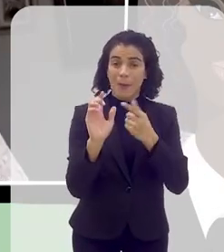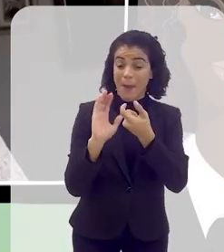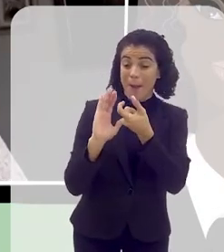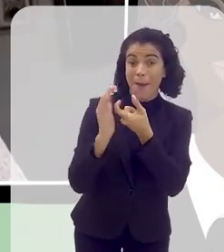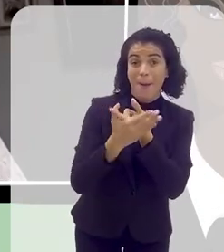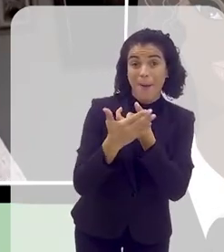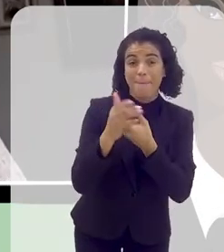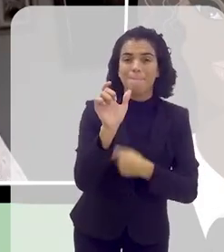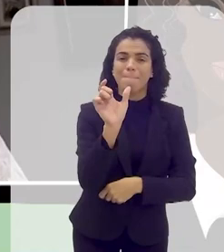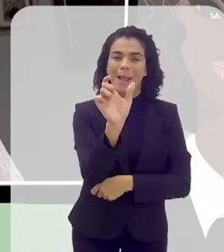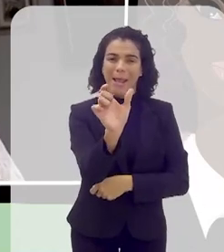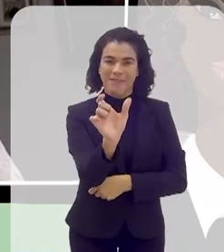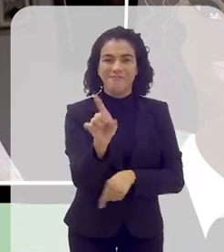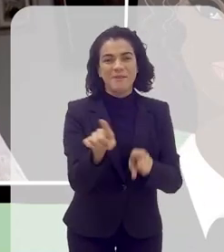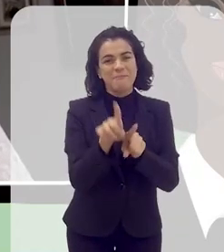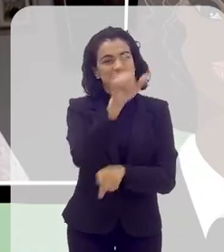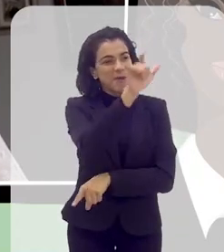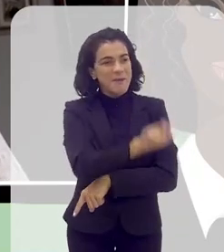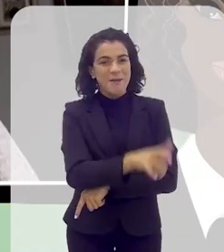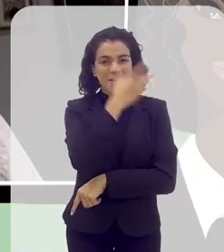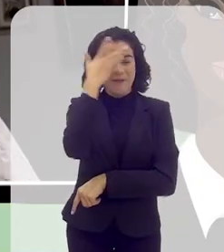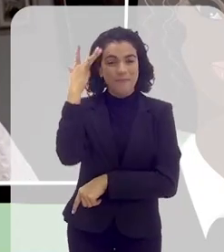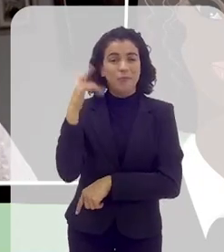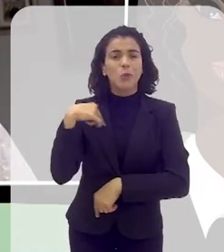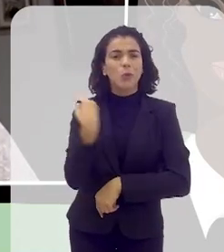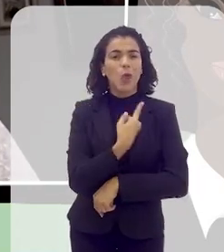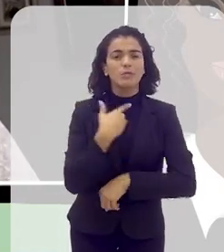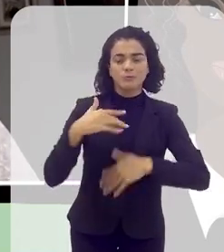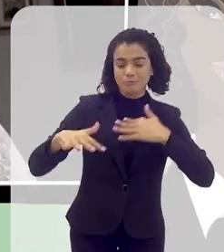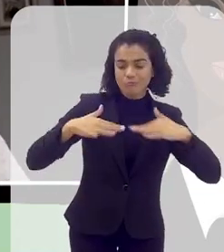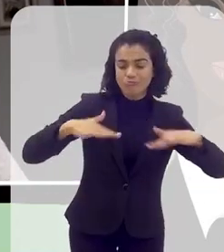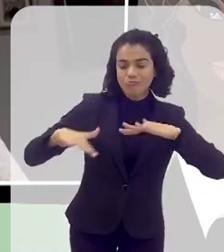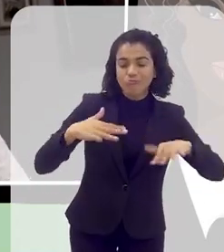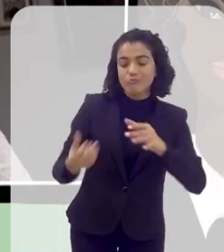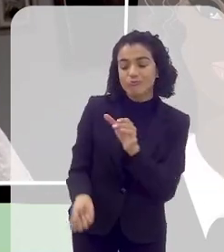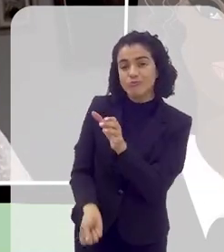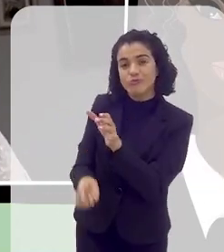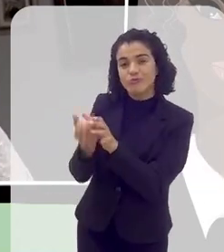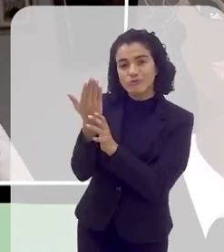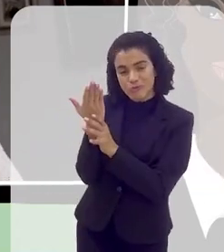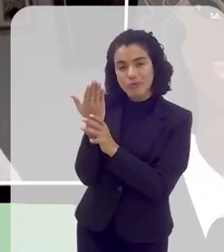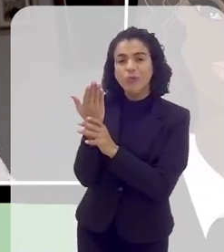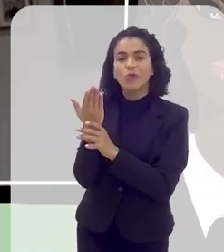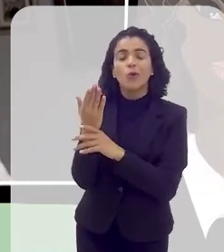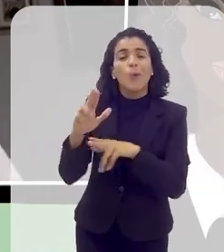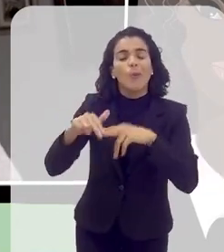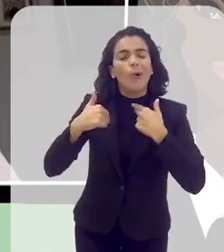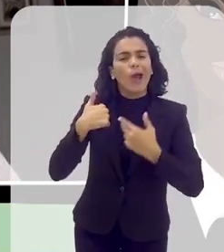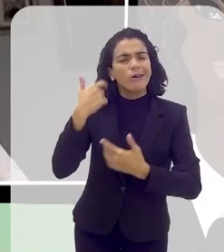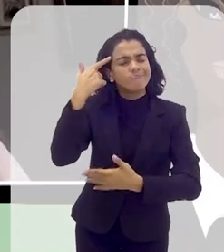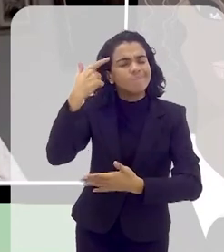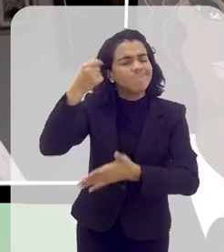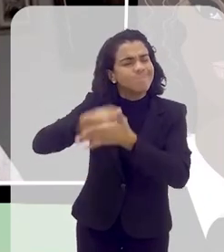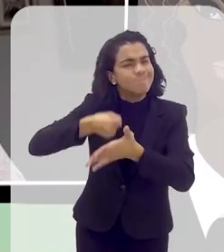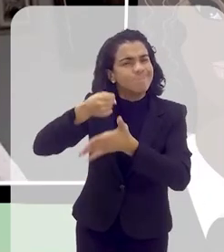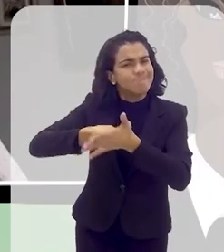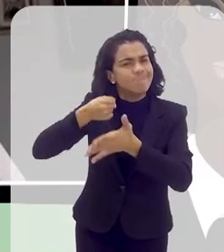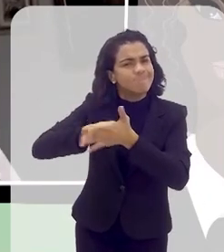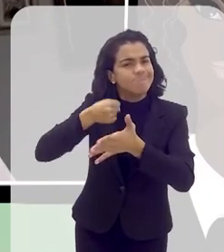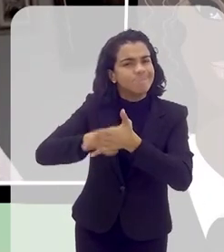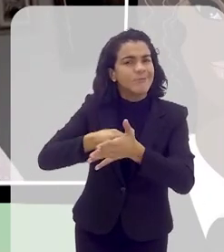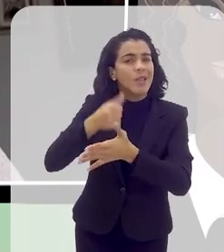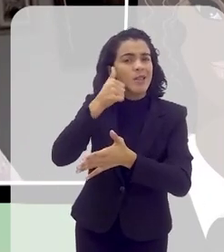dessa palavra e dessa pessoa, né? O nosso movimento, ele surgiu de uma inquietação